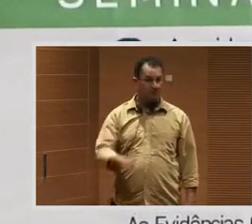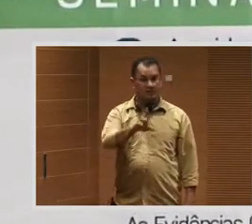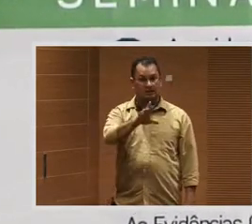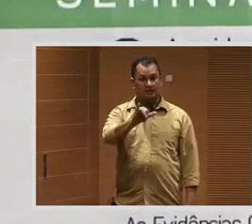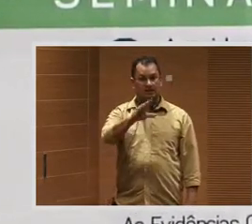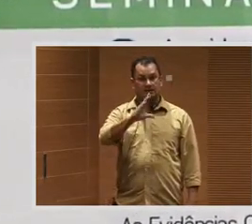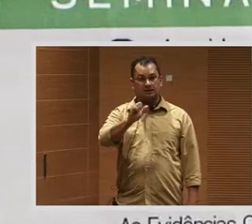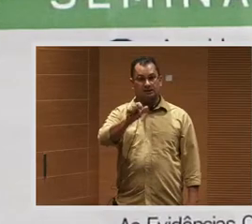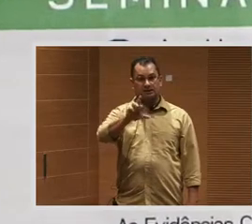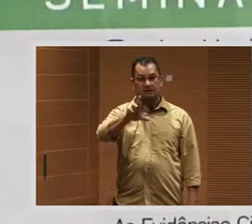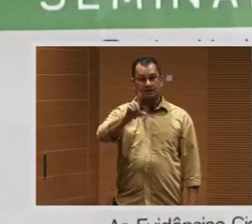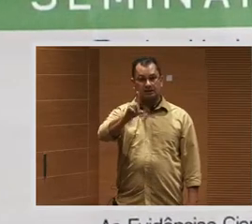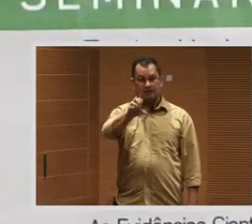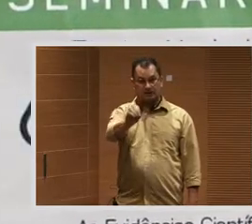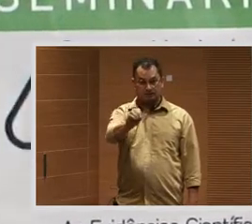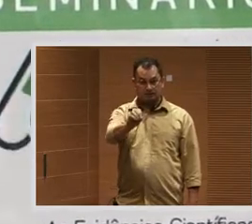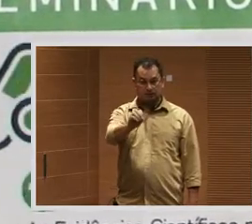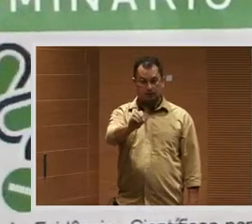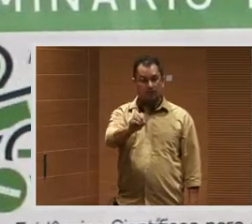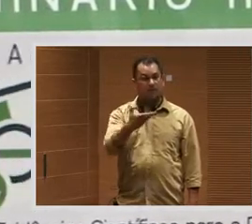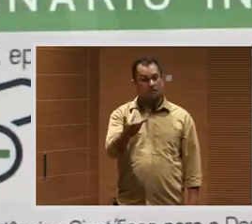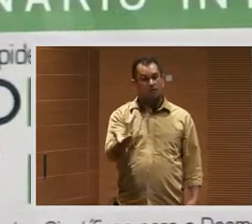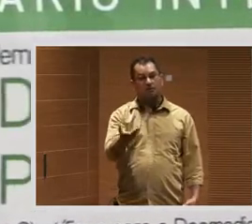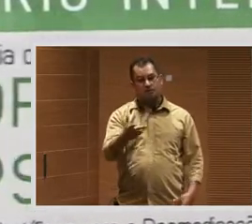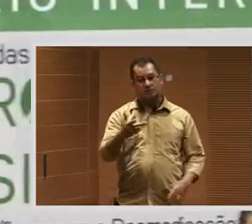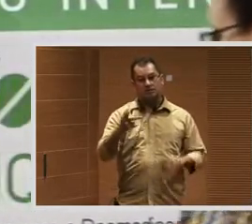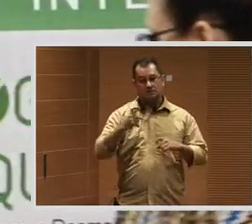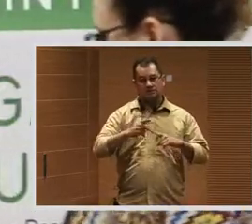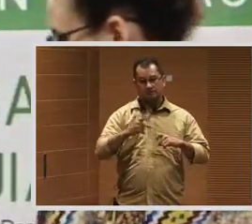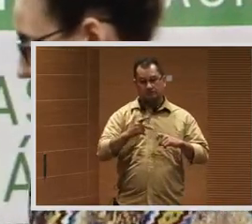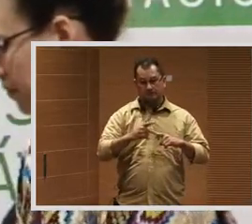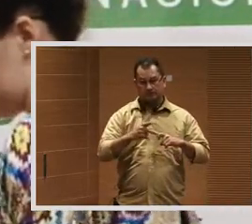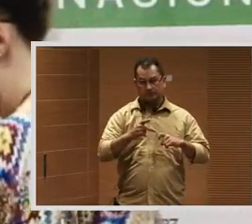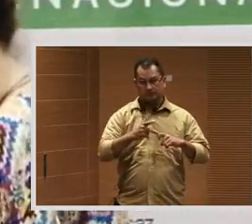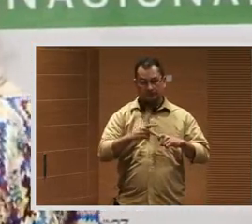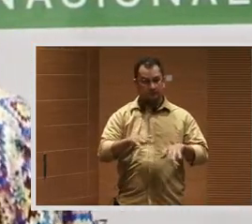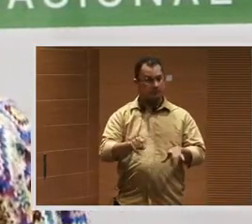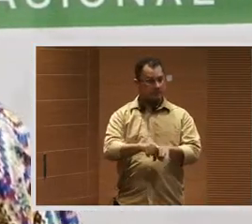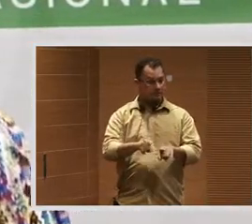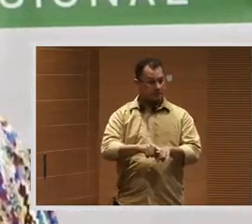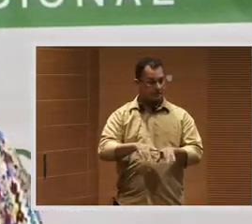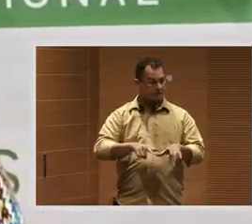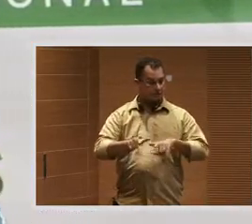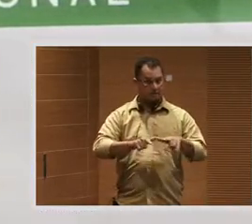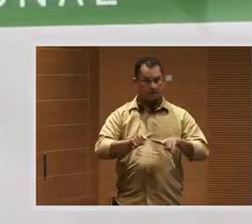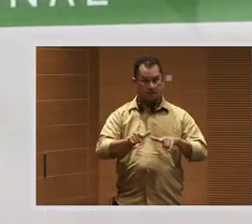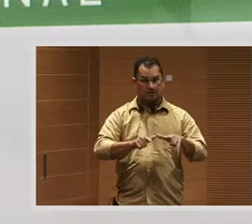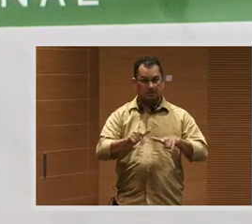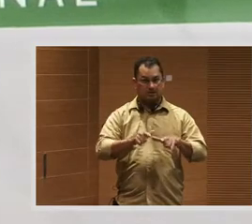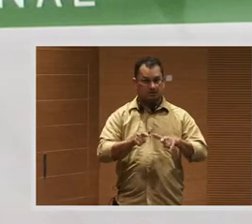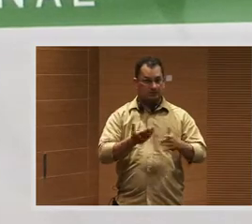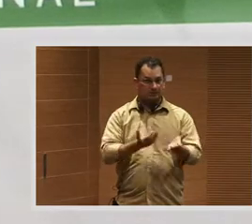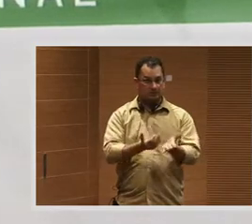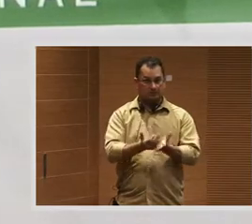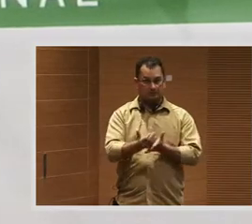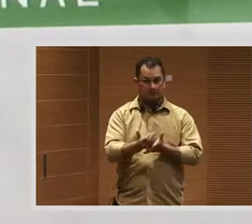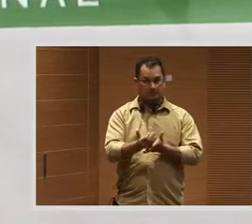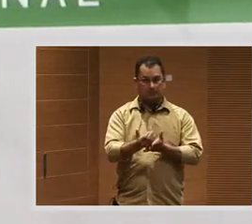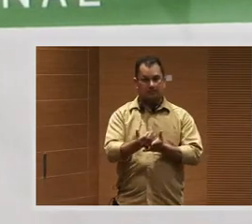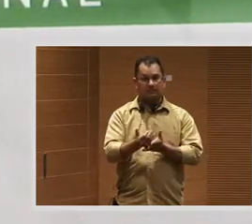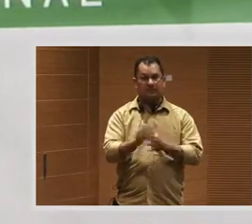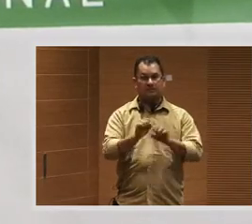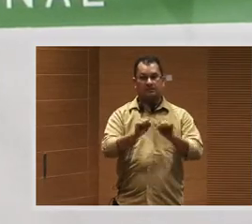Ricardo Lugon, que é um médico psiquiatra e trabalha na porta de entrada do